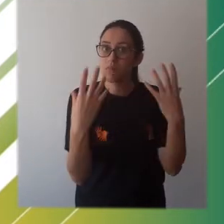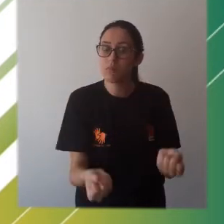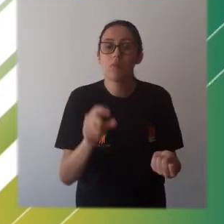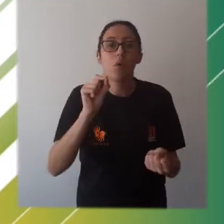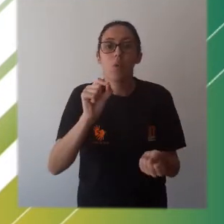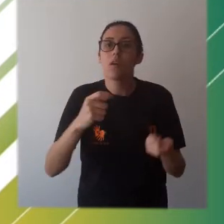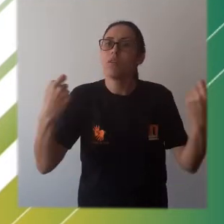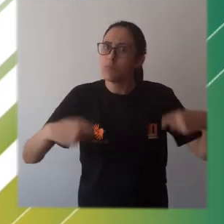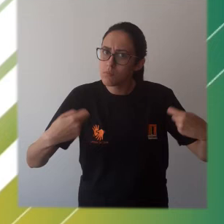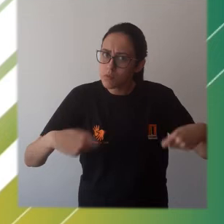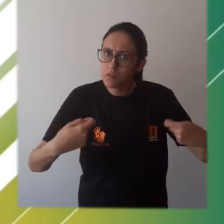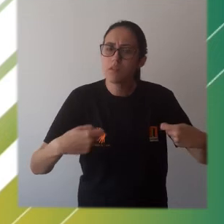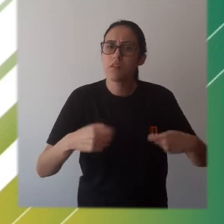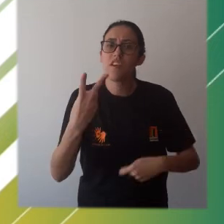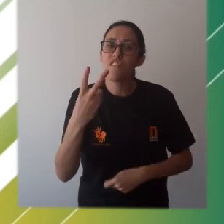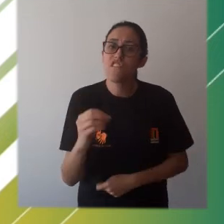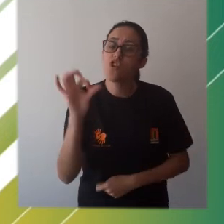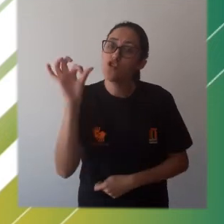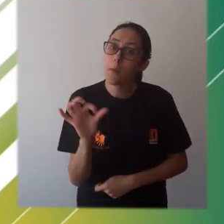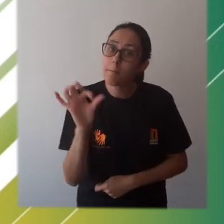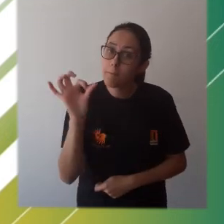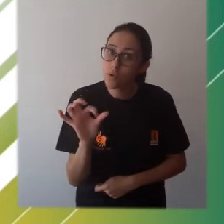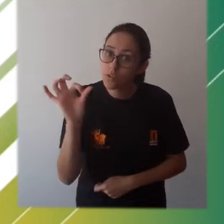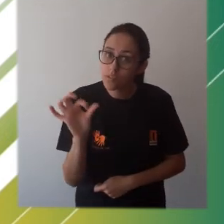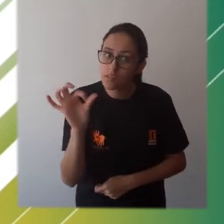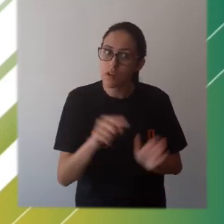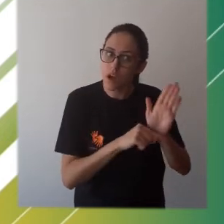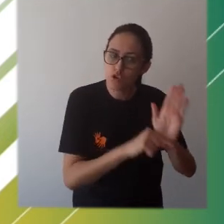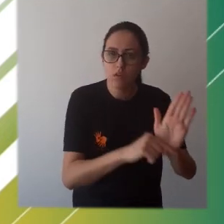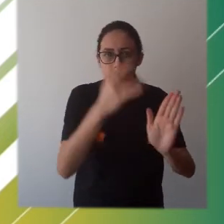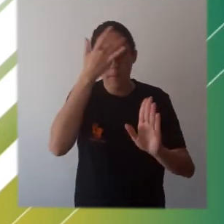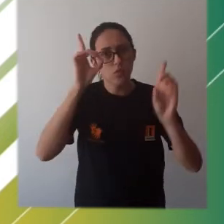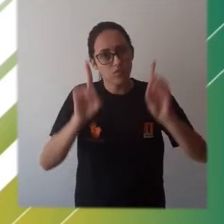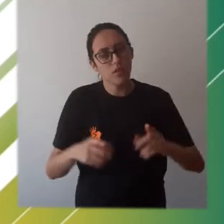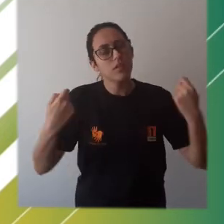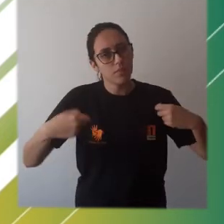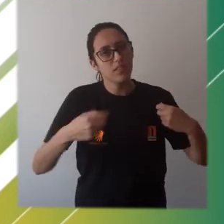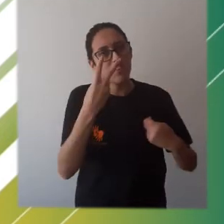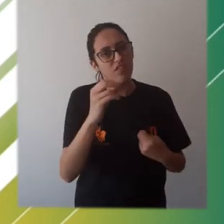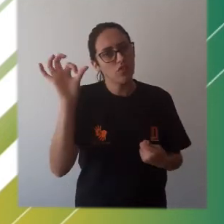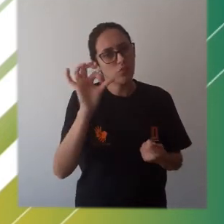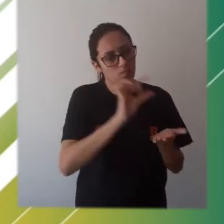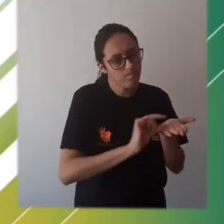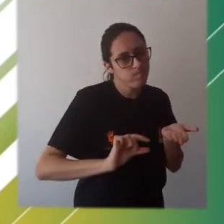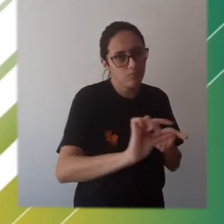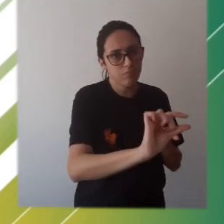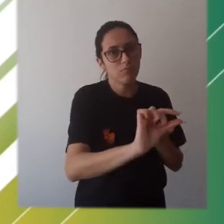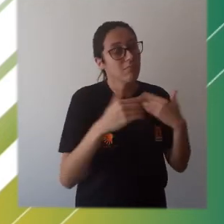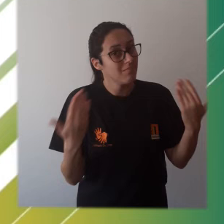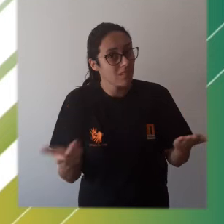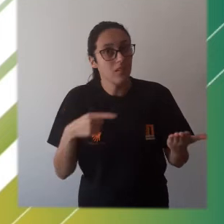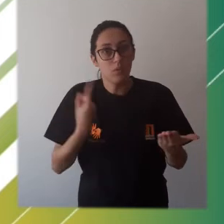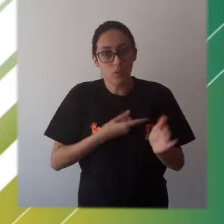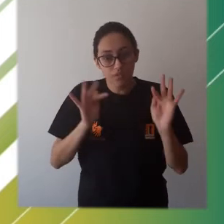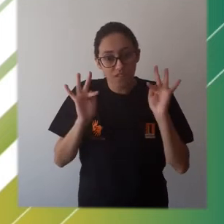garantir 20% de todos os recursos, minimamente 20%, para o paradesporto. Então,